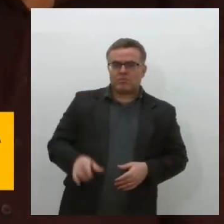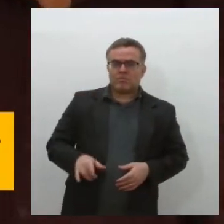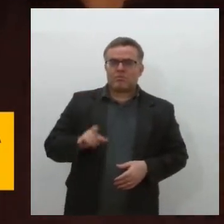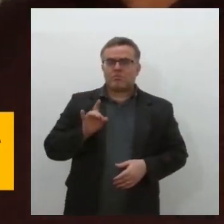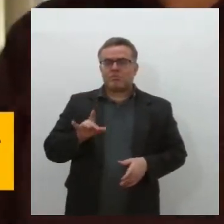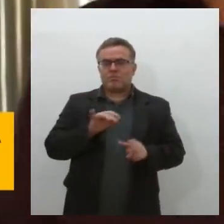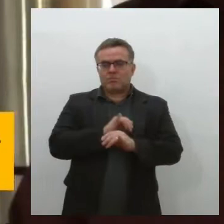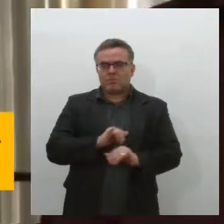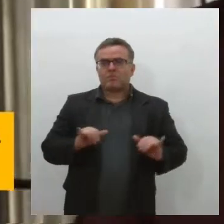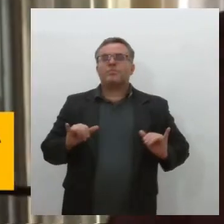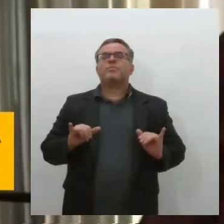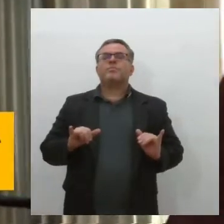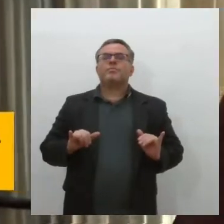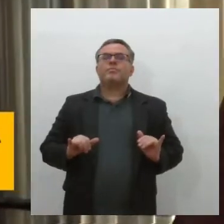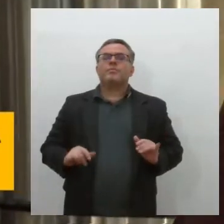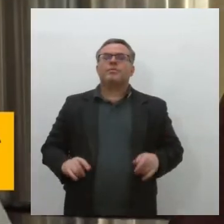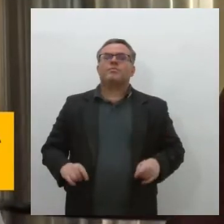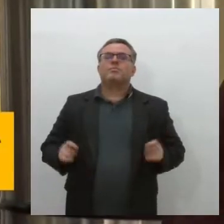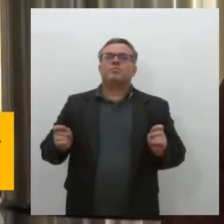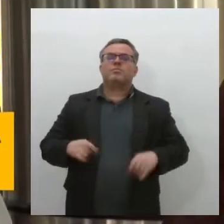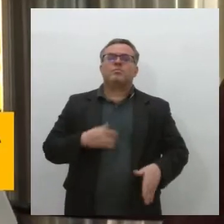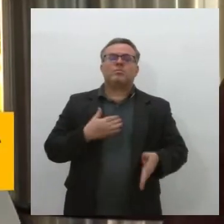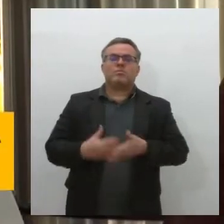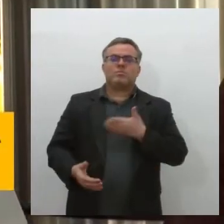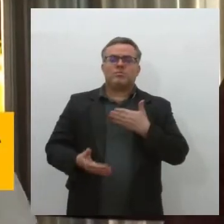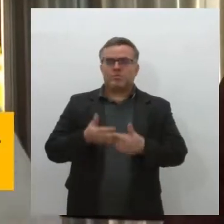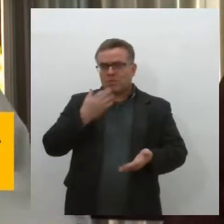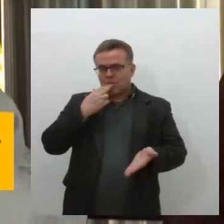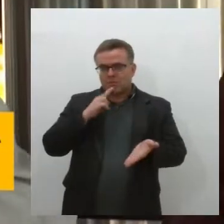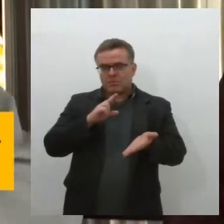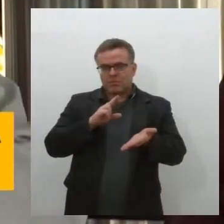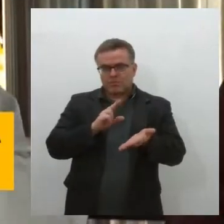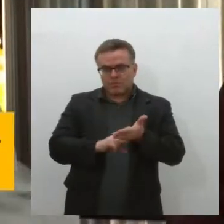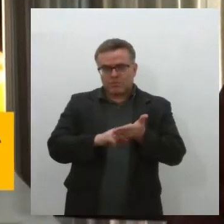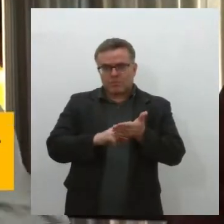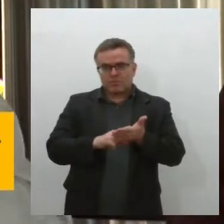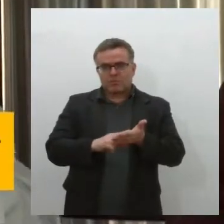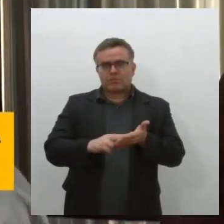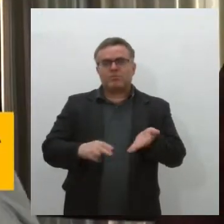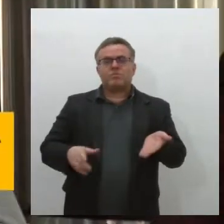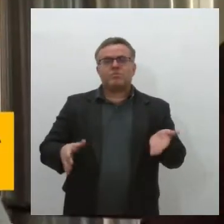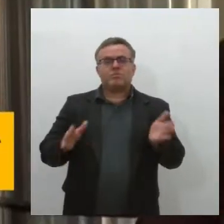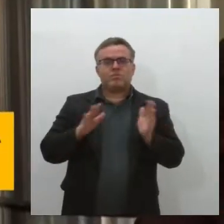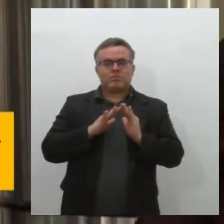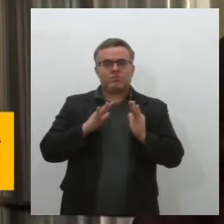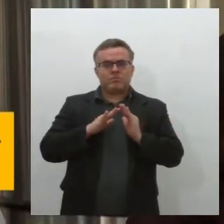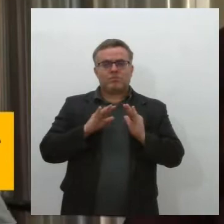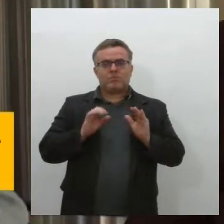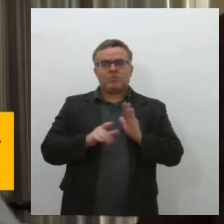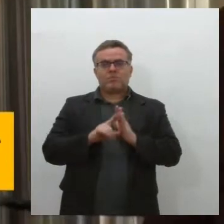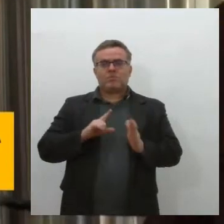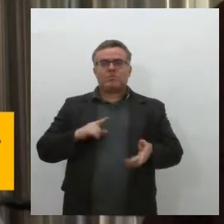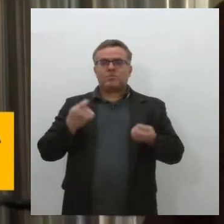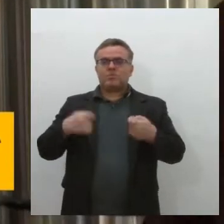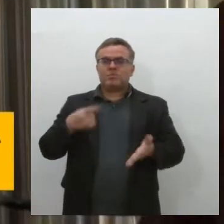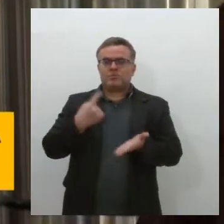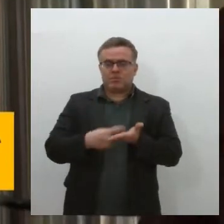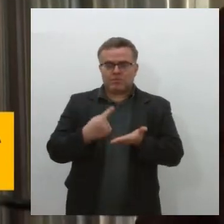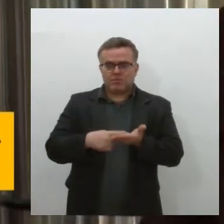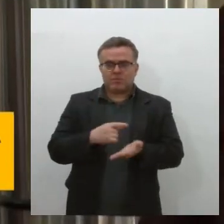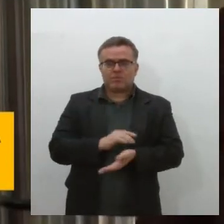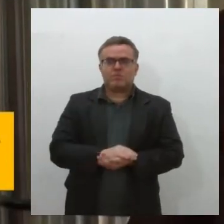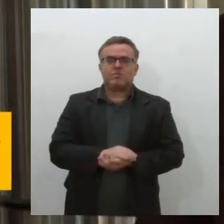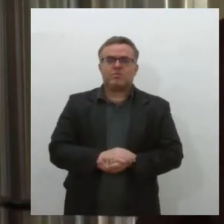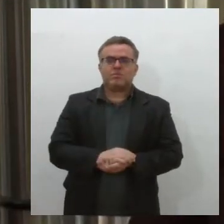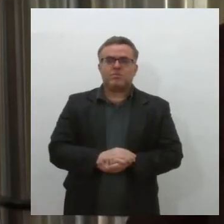lembrando que isso pode ser feito em qualquer agência dos Correios sem um agendamento prévio. Voltamos aos